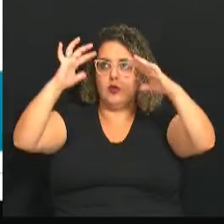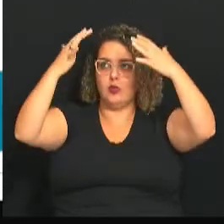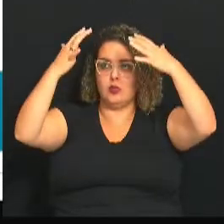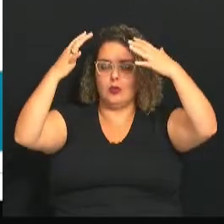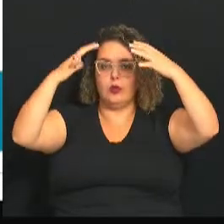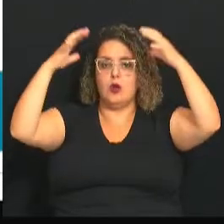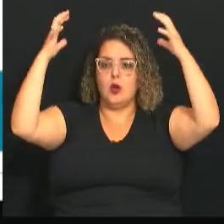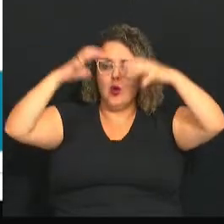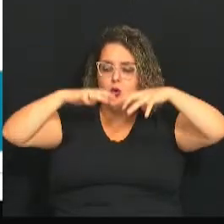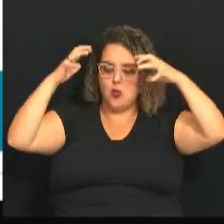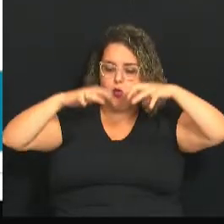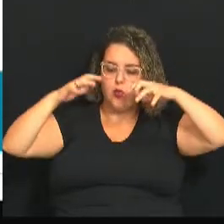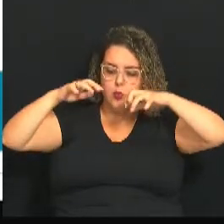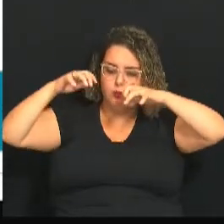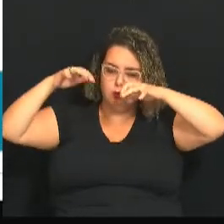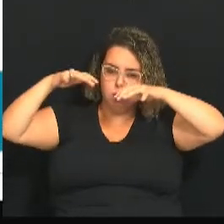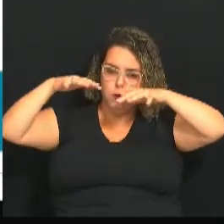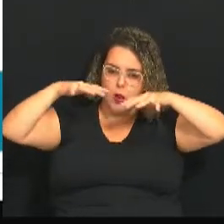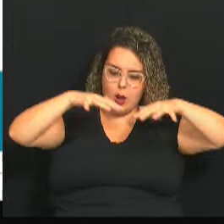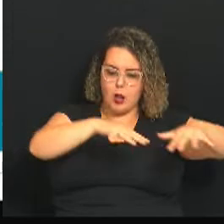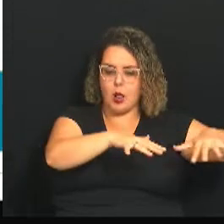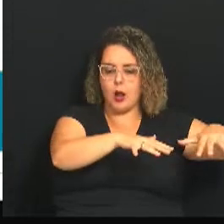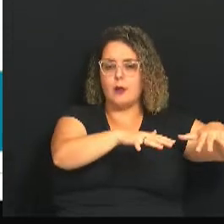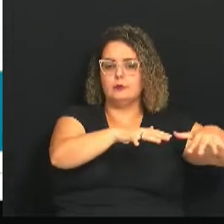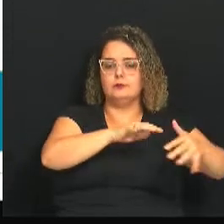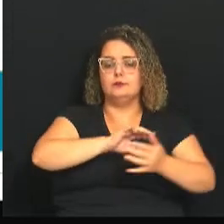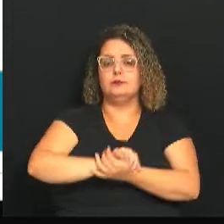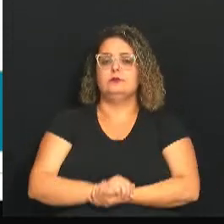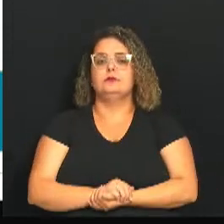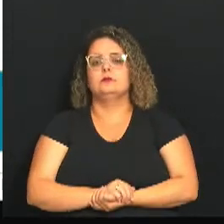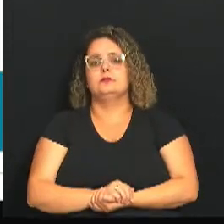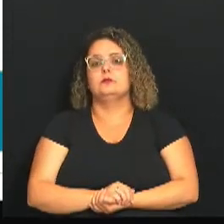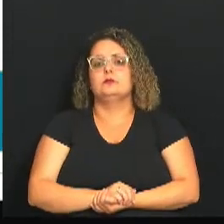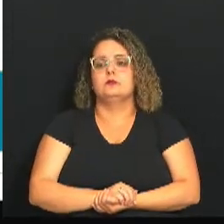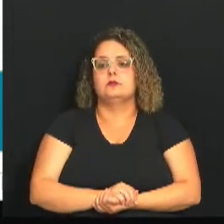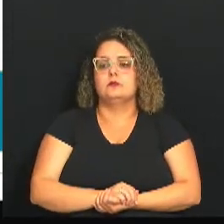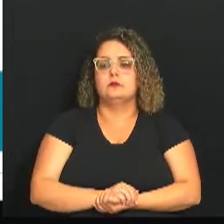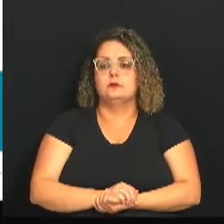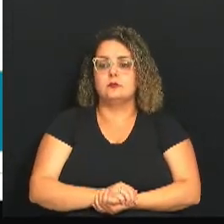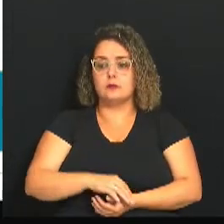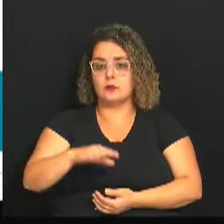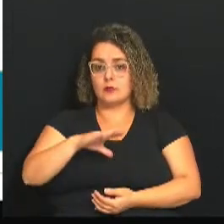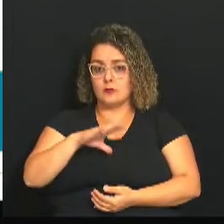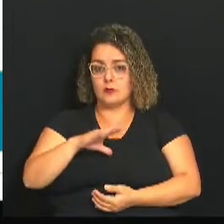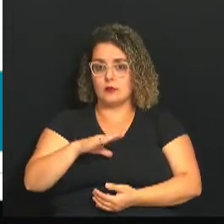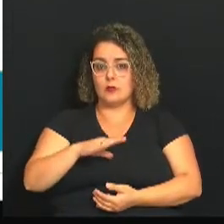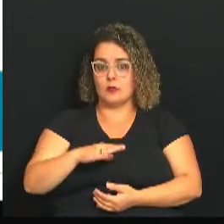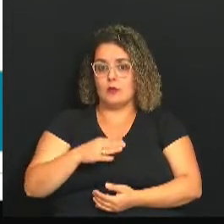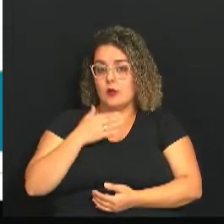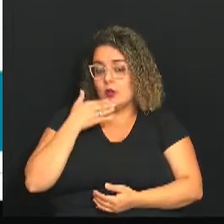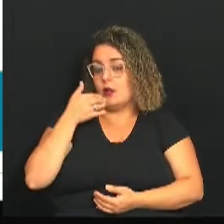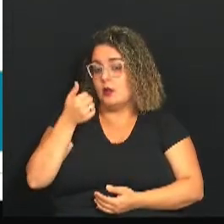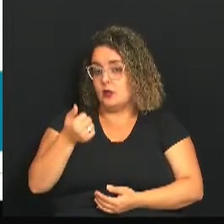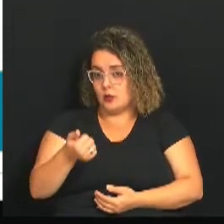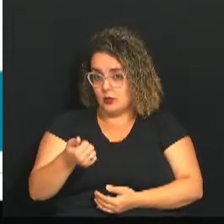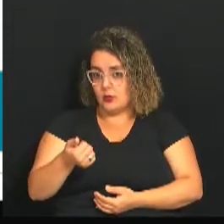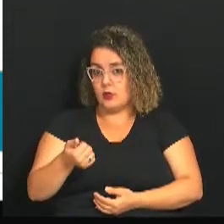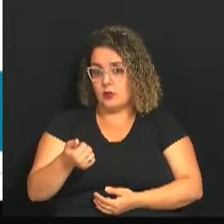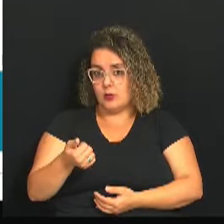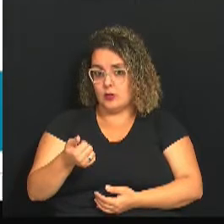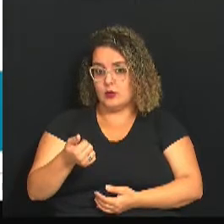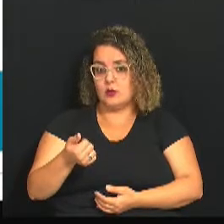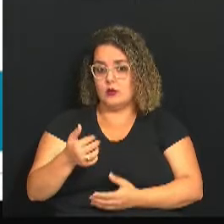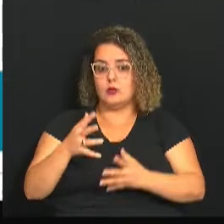enchentes, né? É baseado nesse aspecto, deixar a cidade mais agradável, né? Isso tem sido